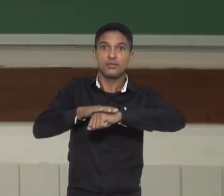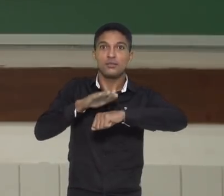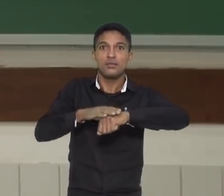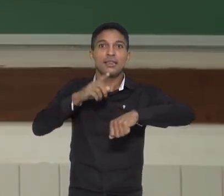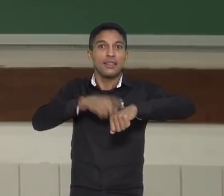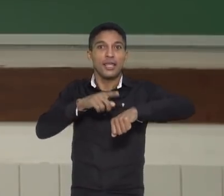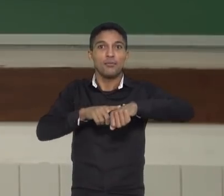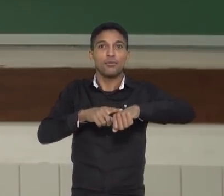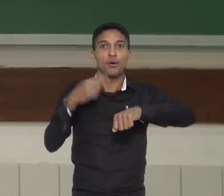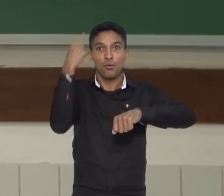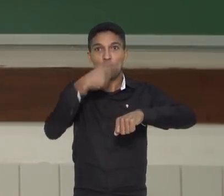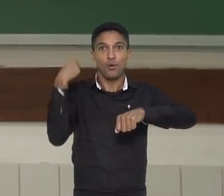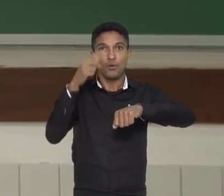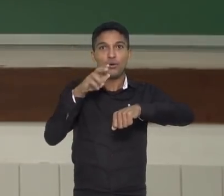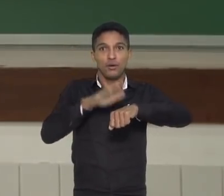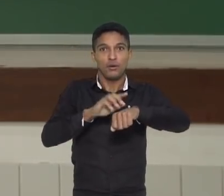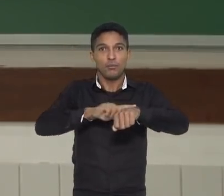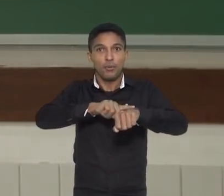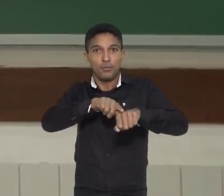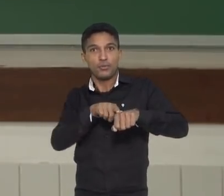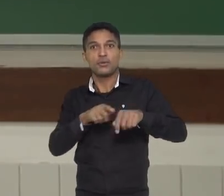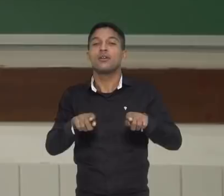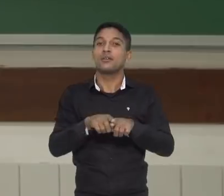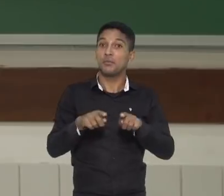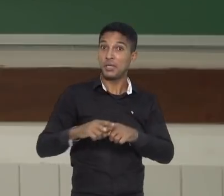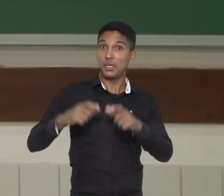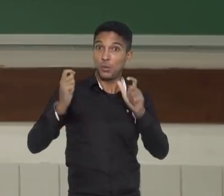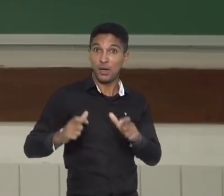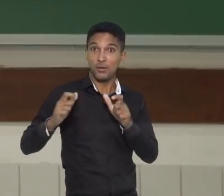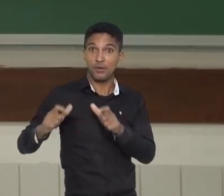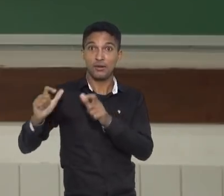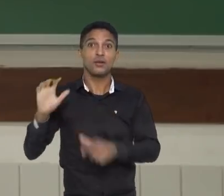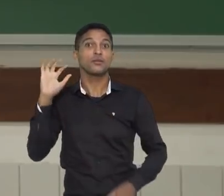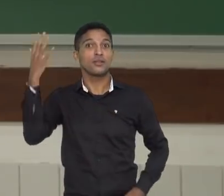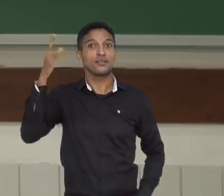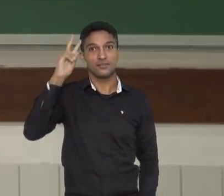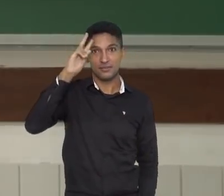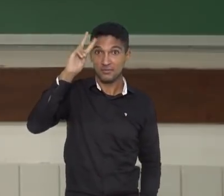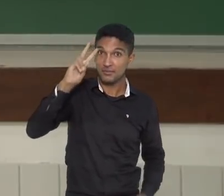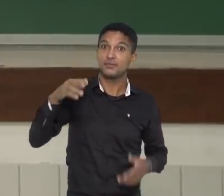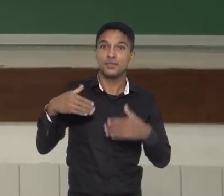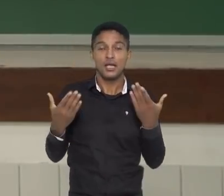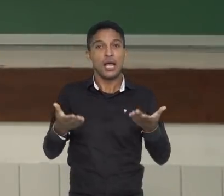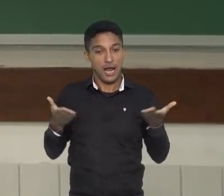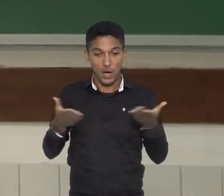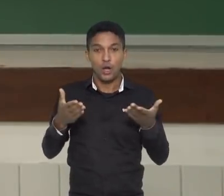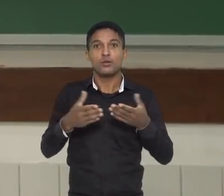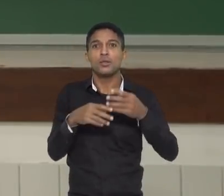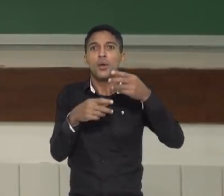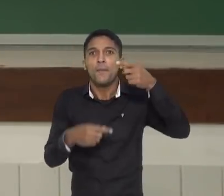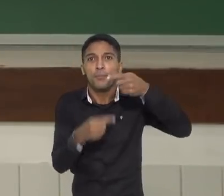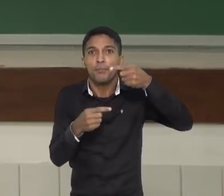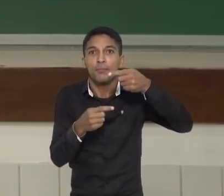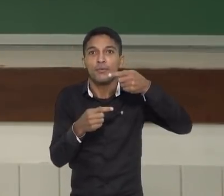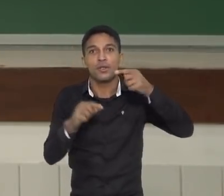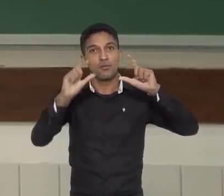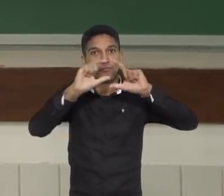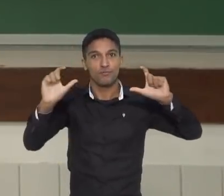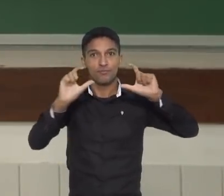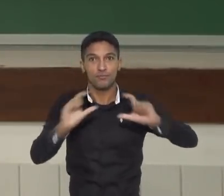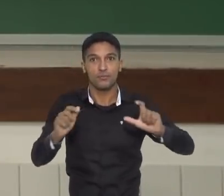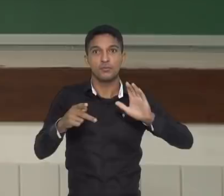lendo apenas os fragmentos do romance O Pequeno Príncipe, e não o romance inteiro, porque ele